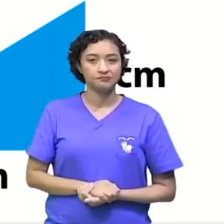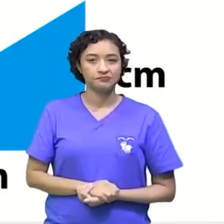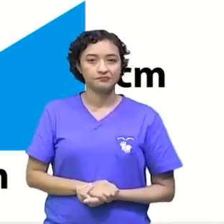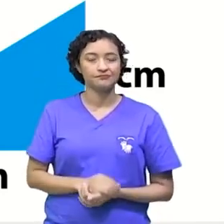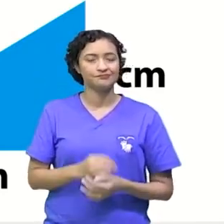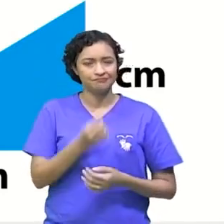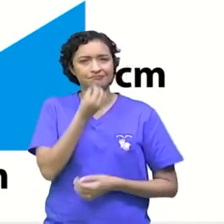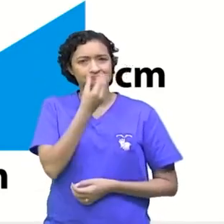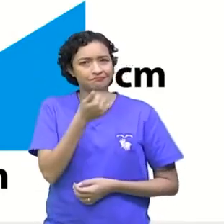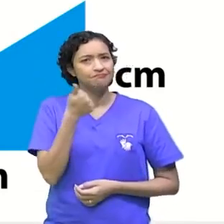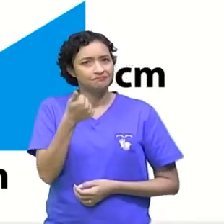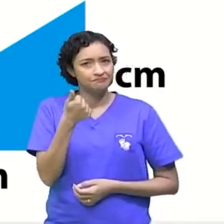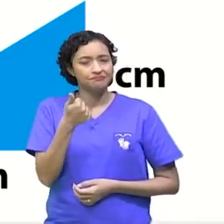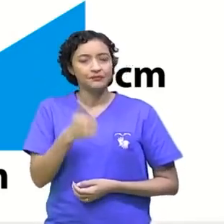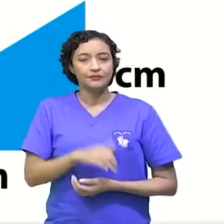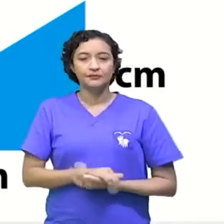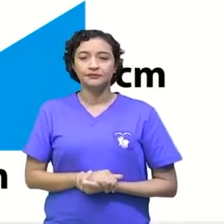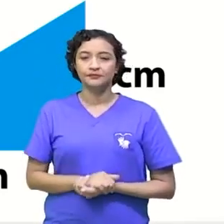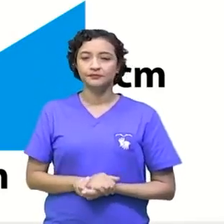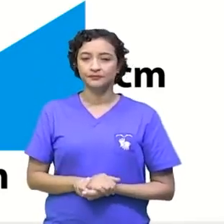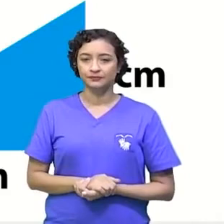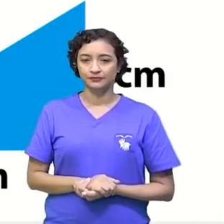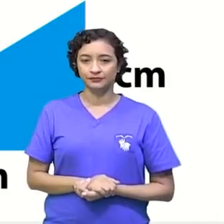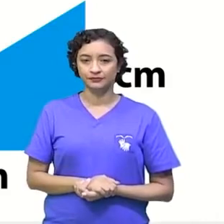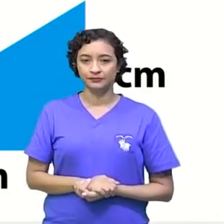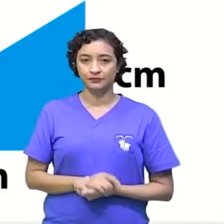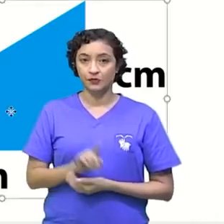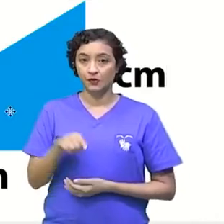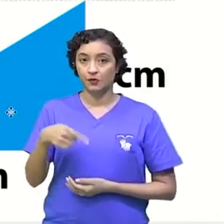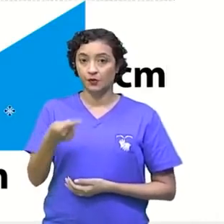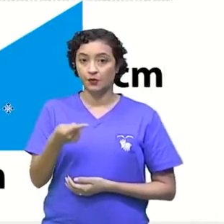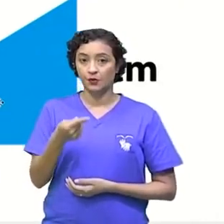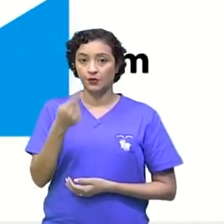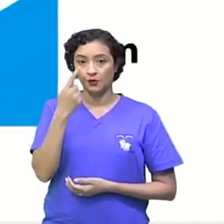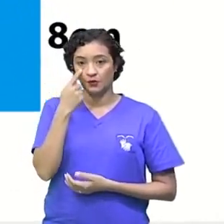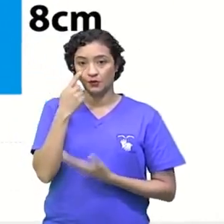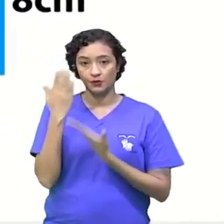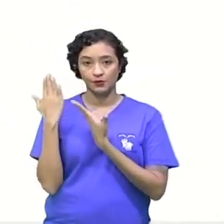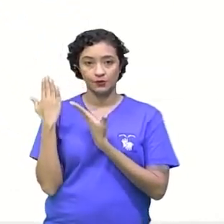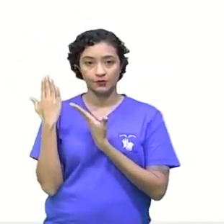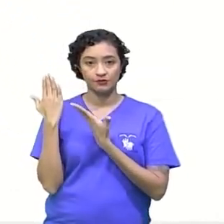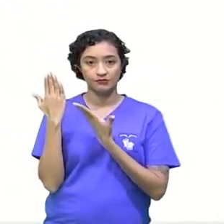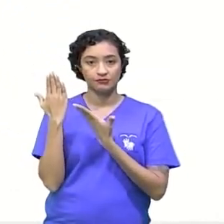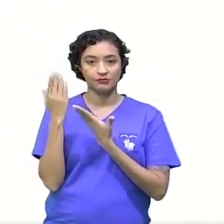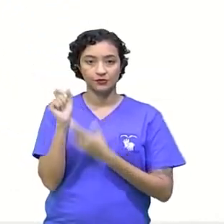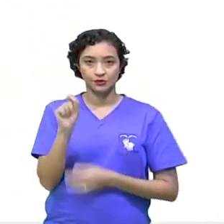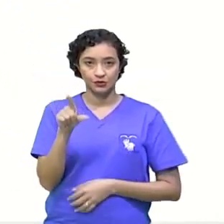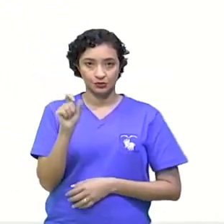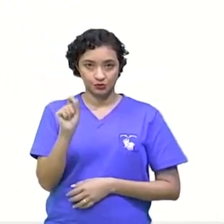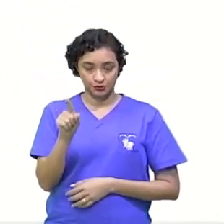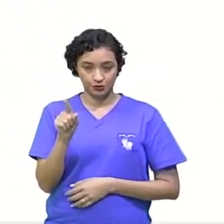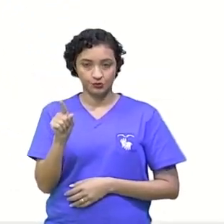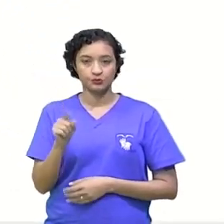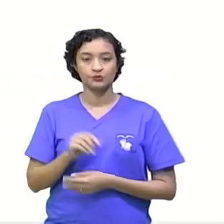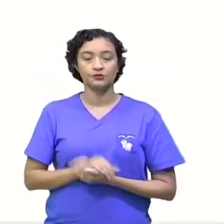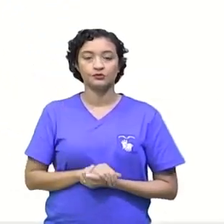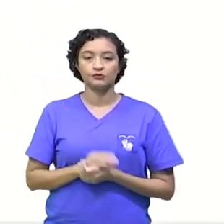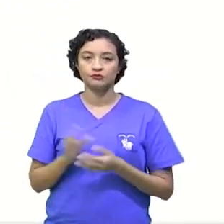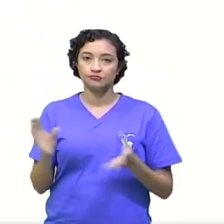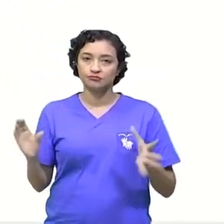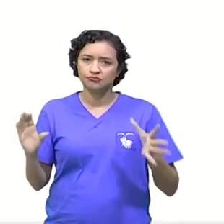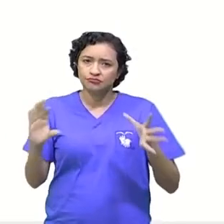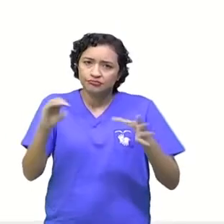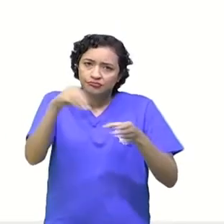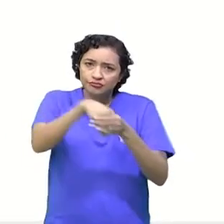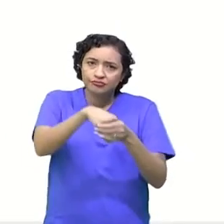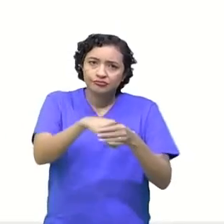Muito bem, beleza. Aí vamos dar outra ideia para a Felícia, pegar esse triângulo azul e